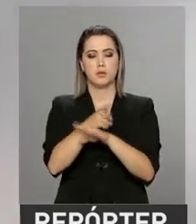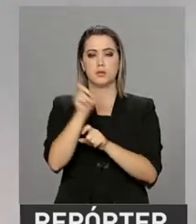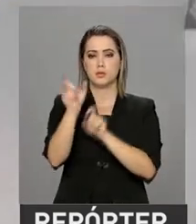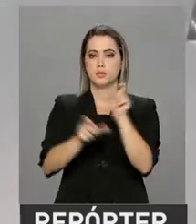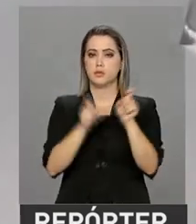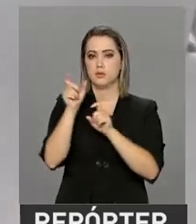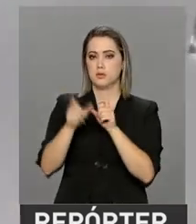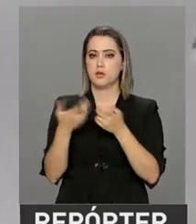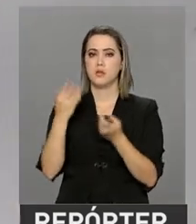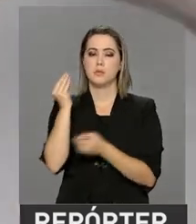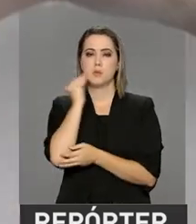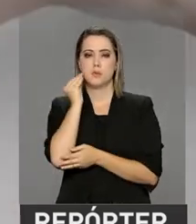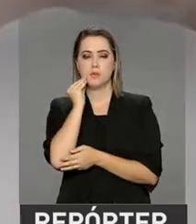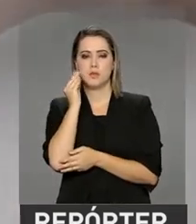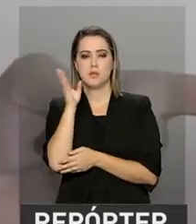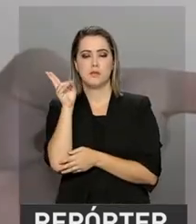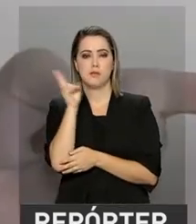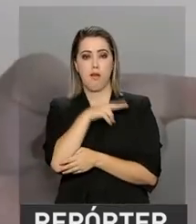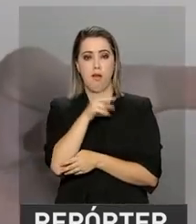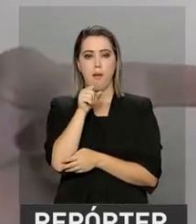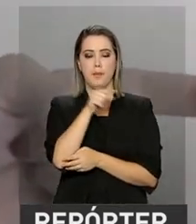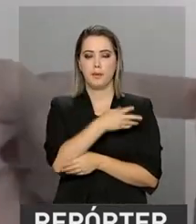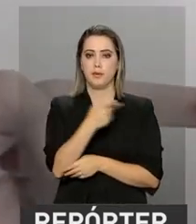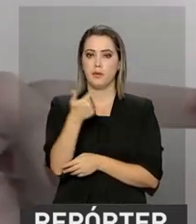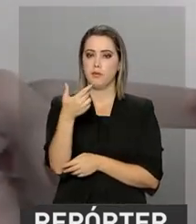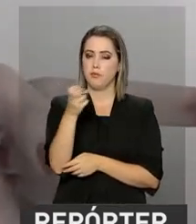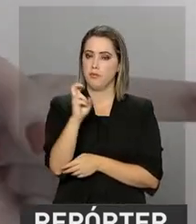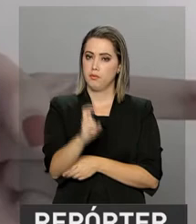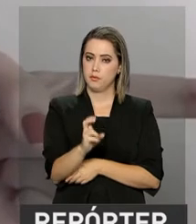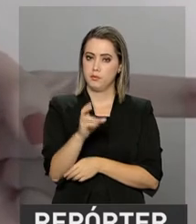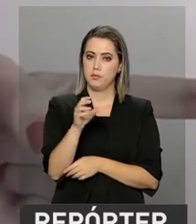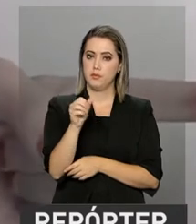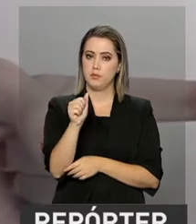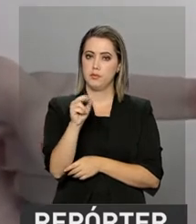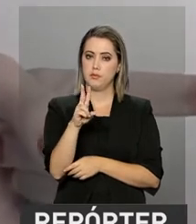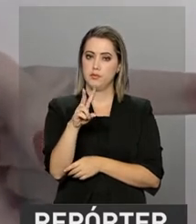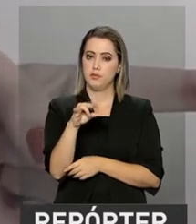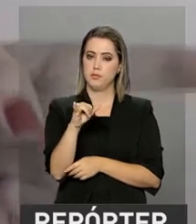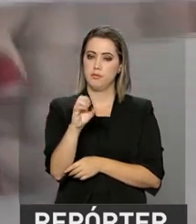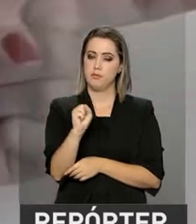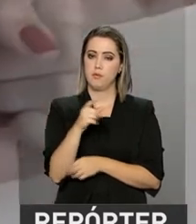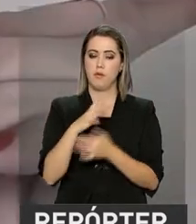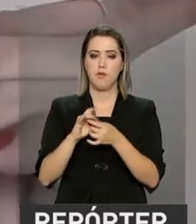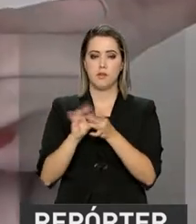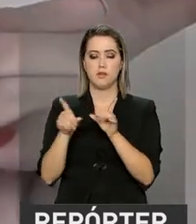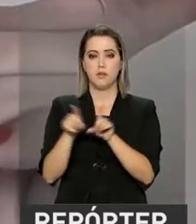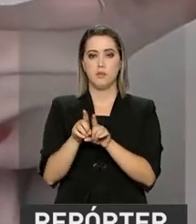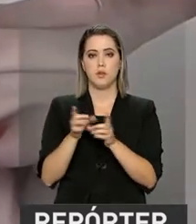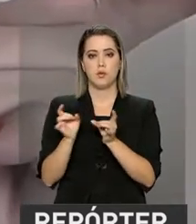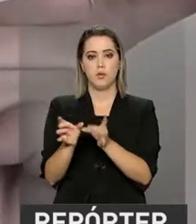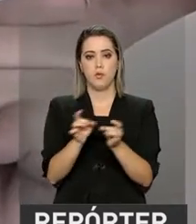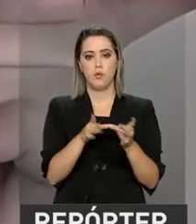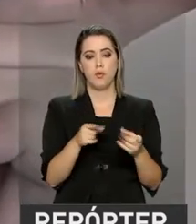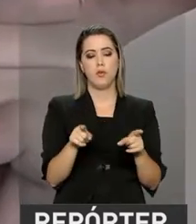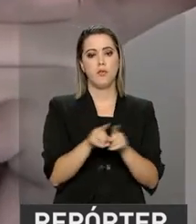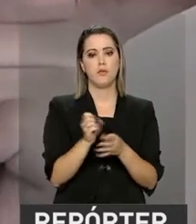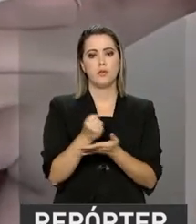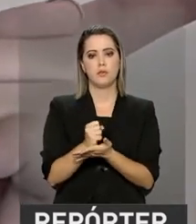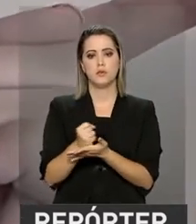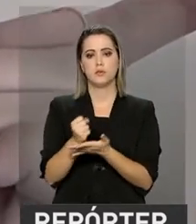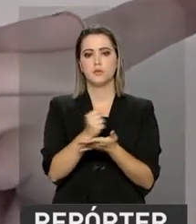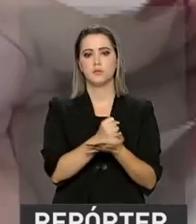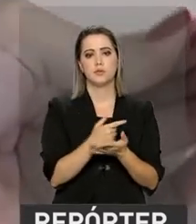à teste rápido em 2015 a agência nacional de vigilância sanitária autorizou a venda do produto em farmácias e